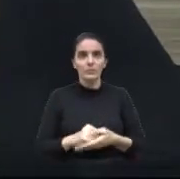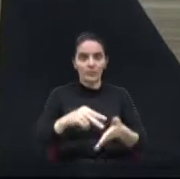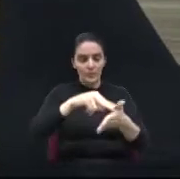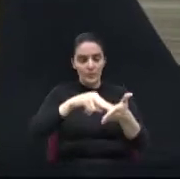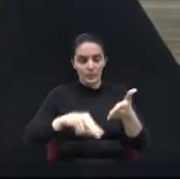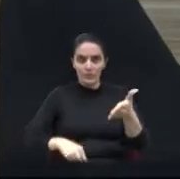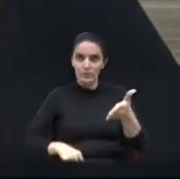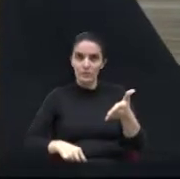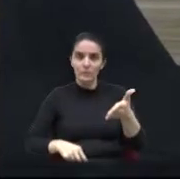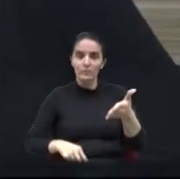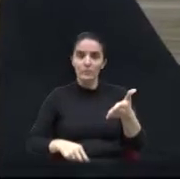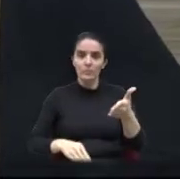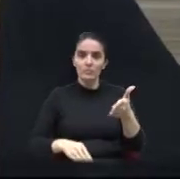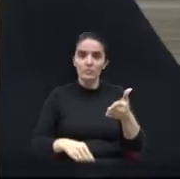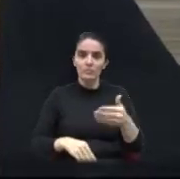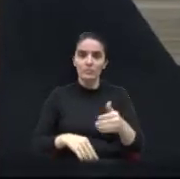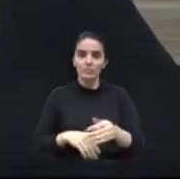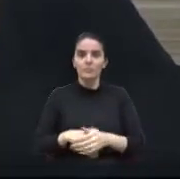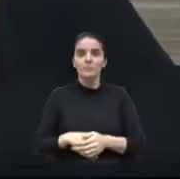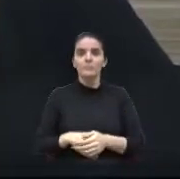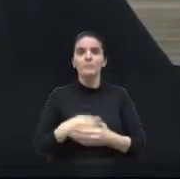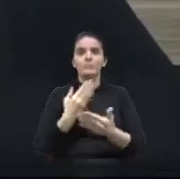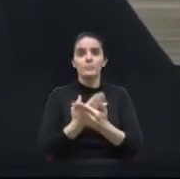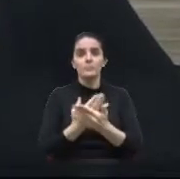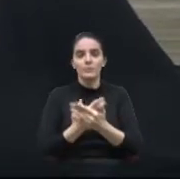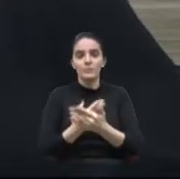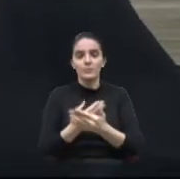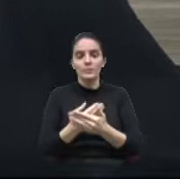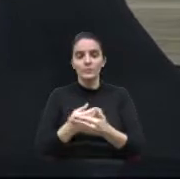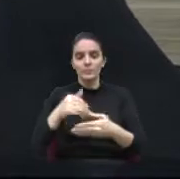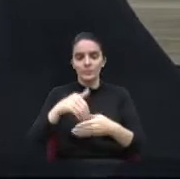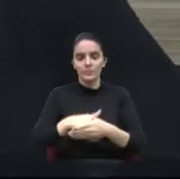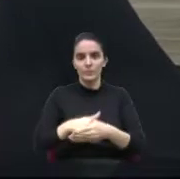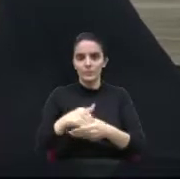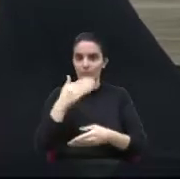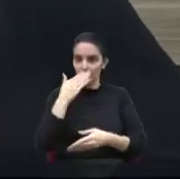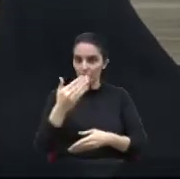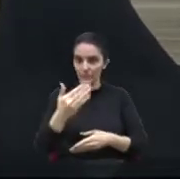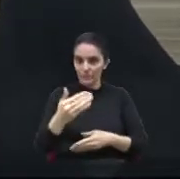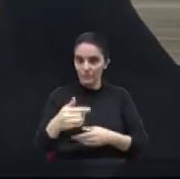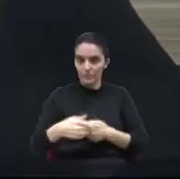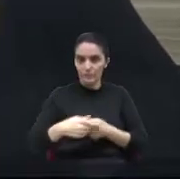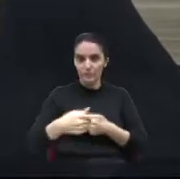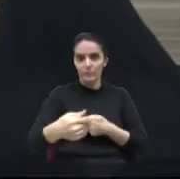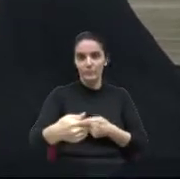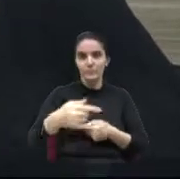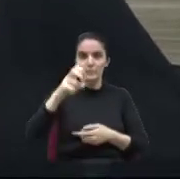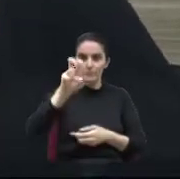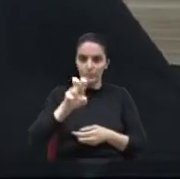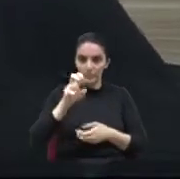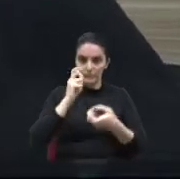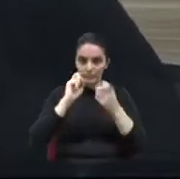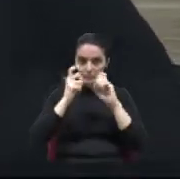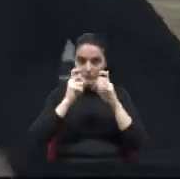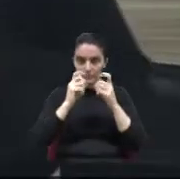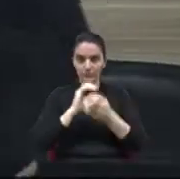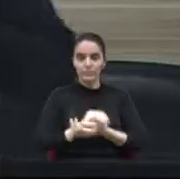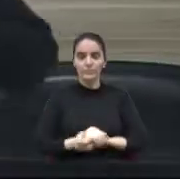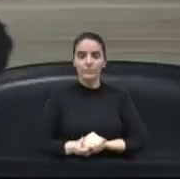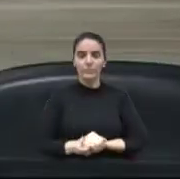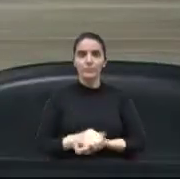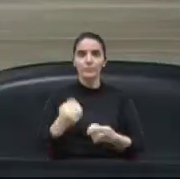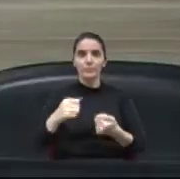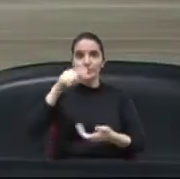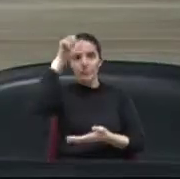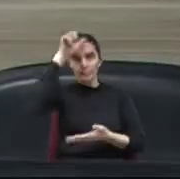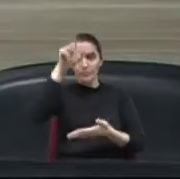e façam estudos para que possamos votar esse projeto. Solicito, então, o adiamento, senhor presidente, por 5 sessões. Muito obrigada. Eu preciso